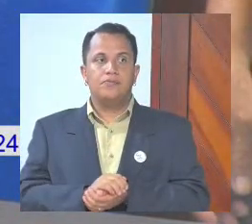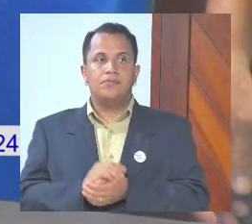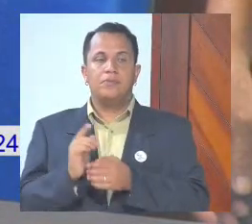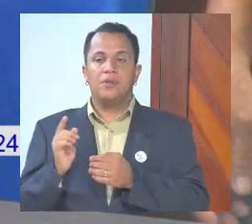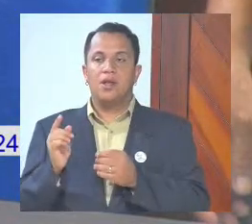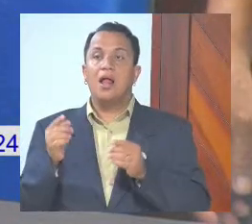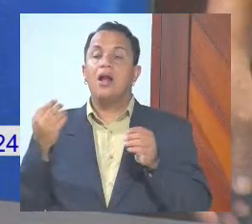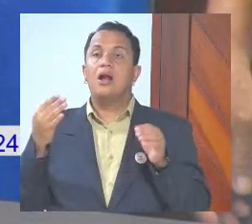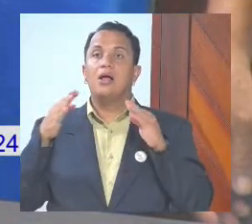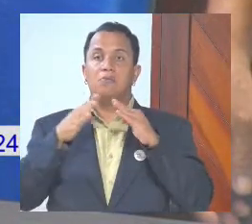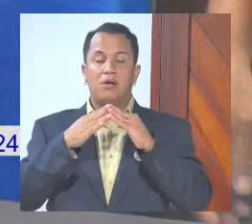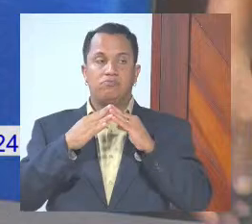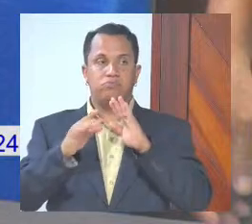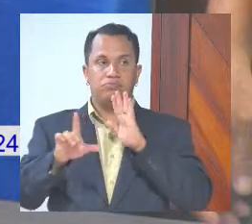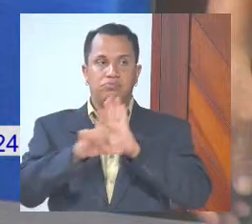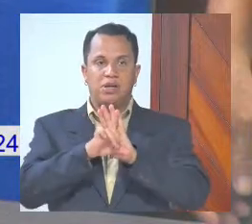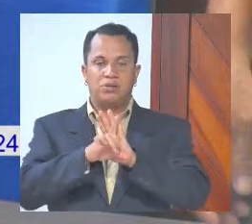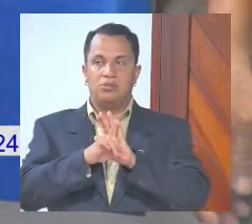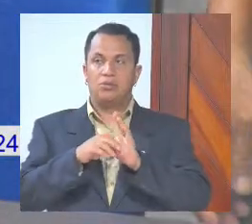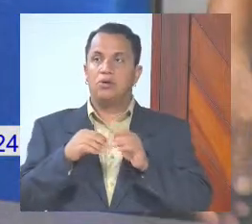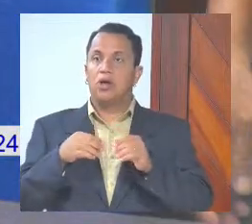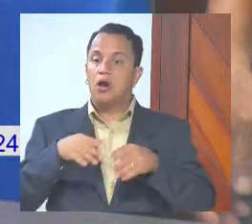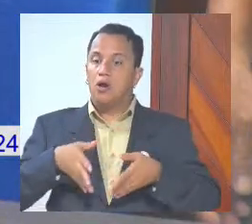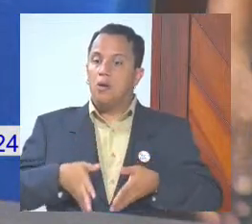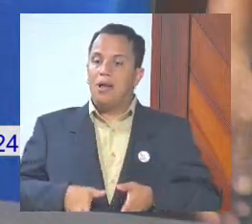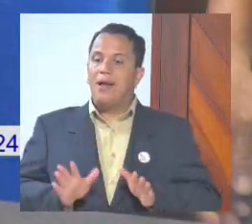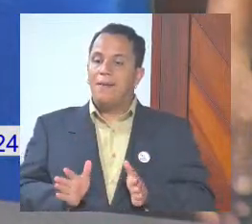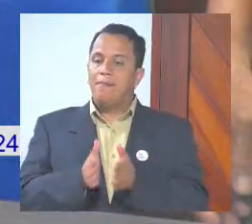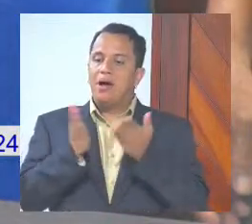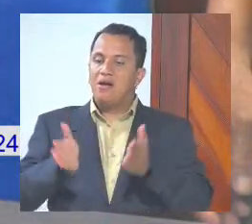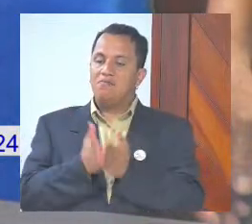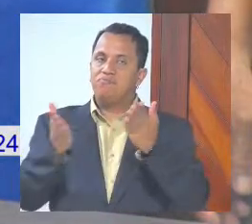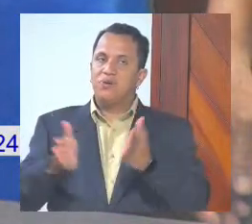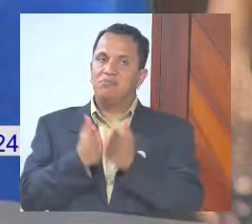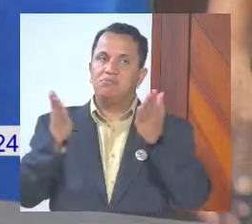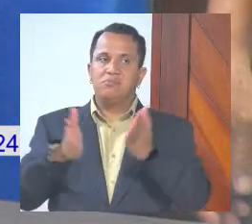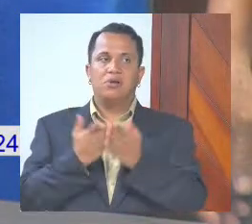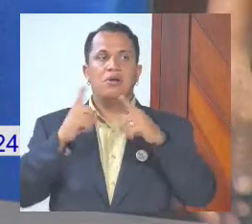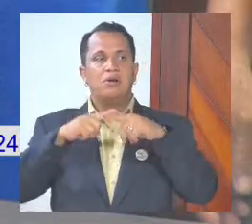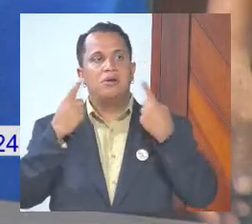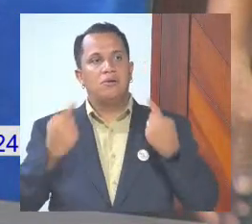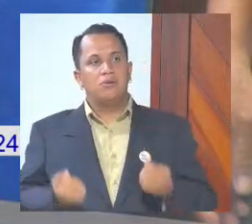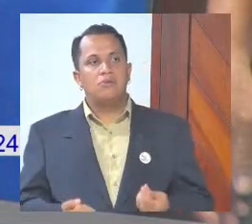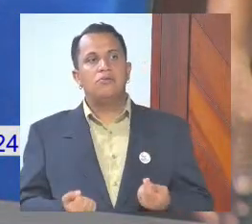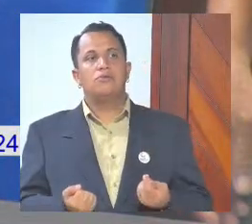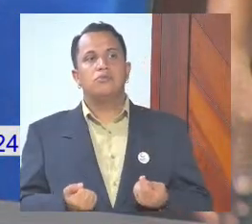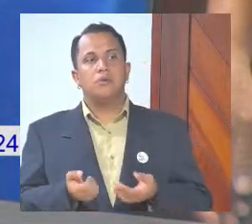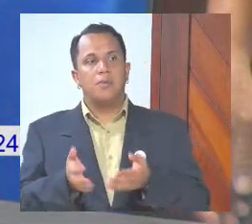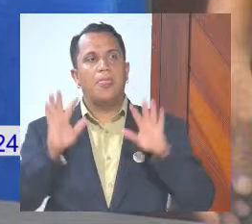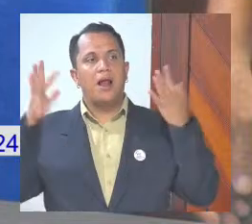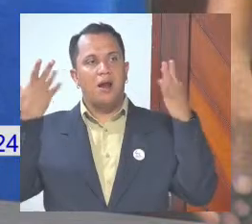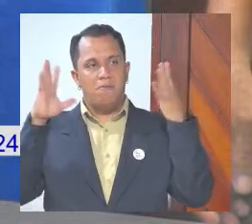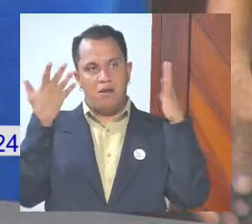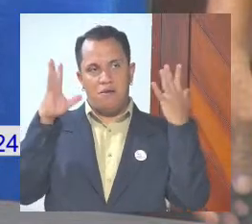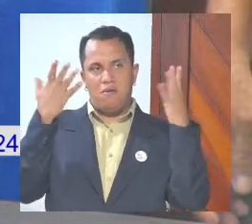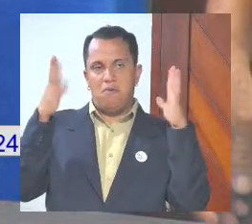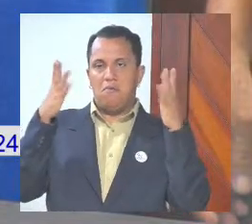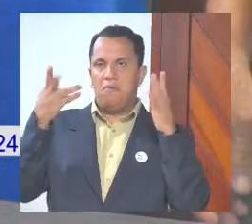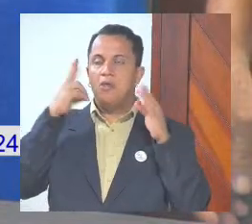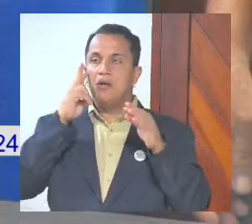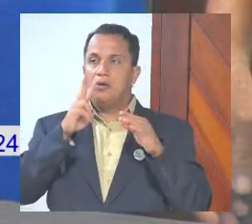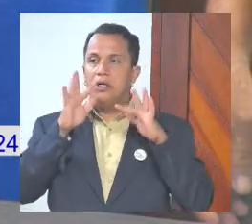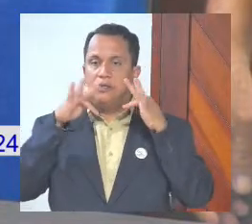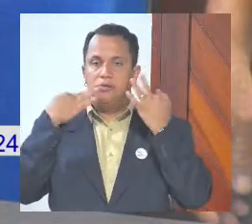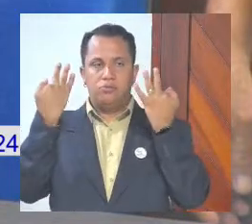esta Casa de Leis, onde completou mais um ano de vida, e desta forma aplaudimos um homem dedicado